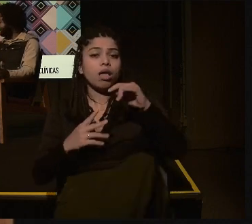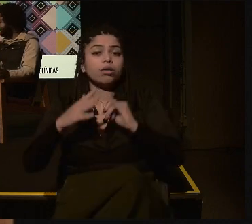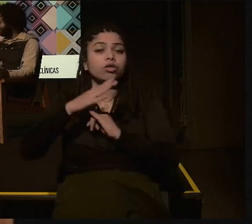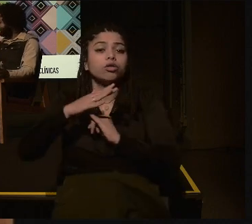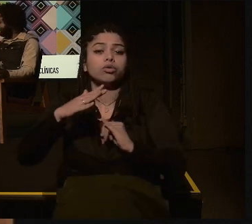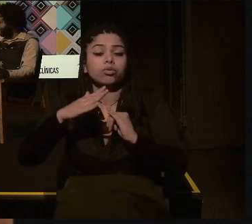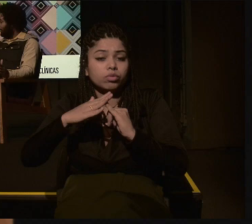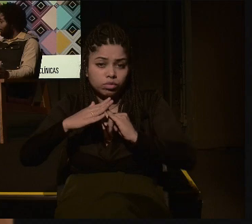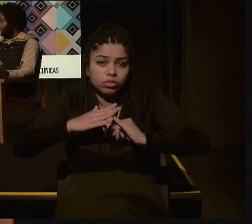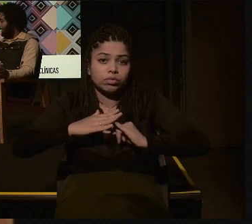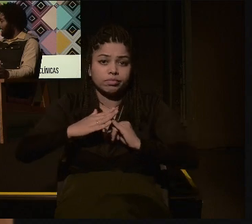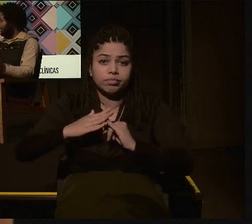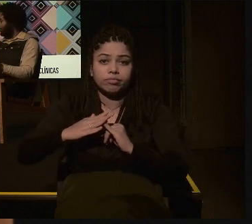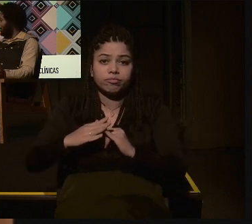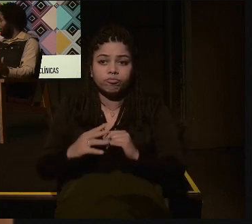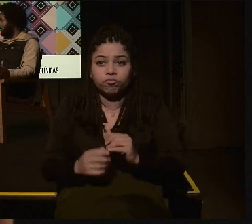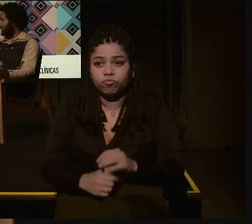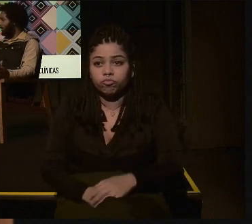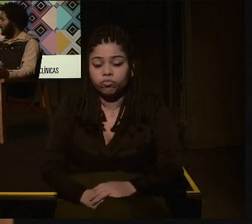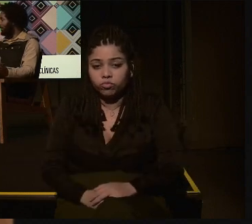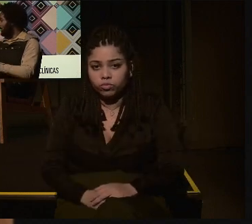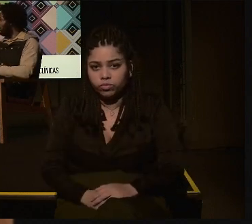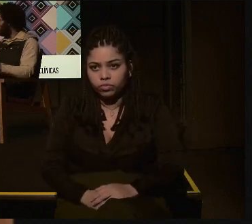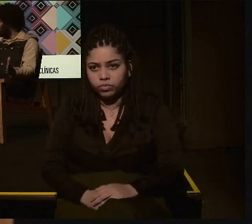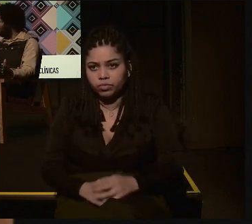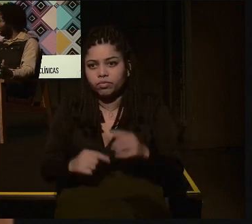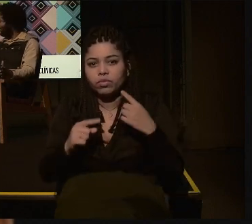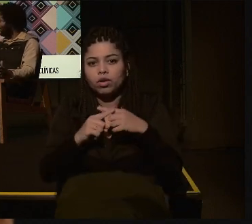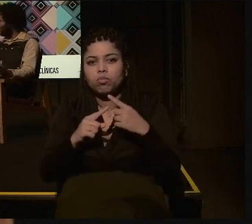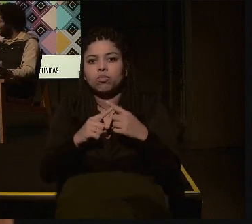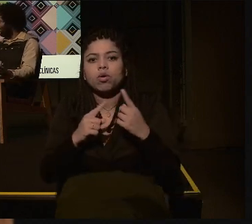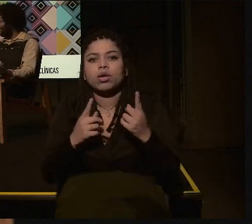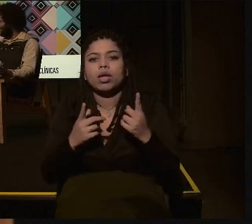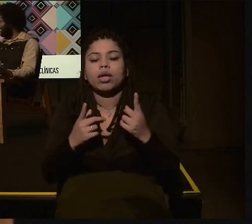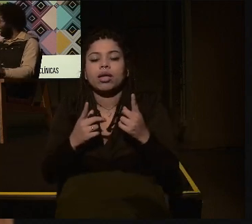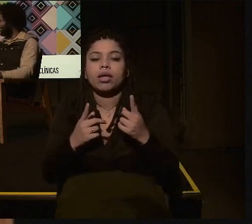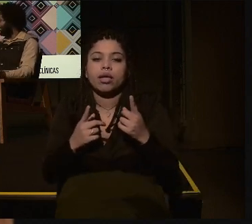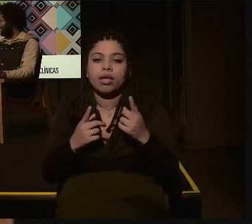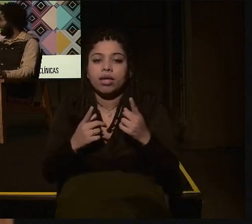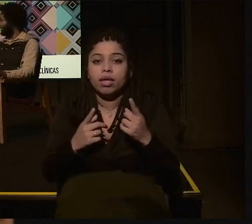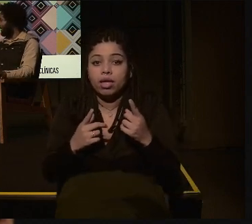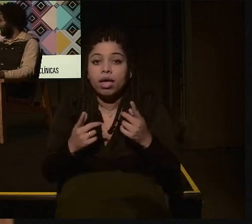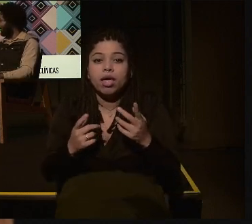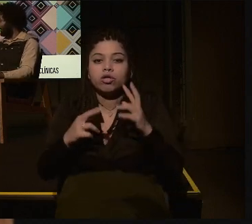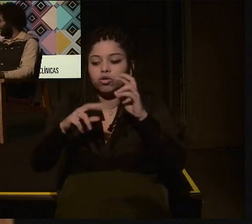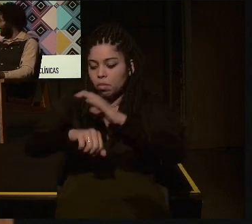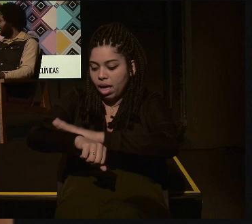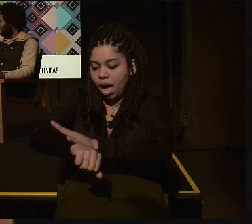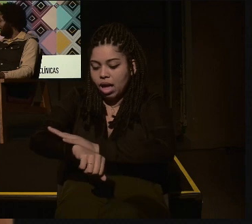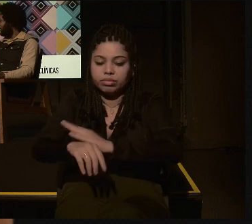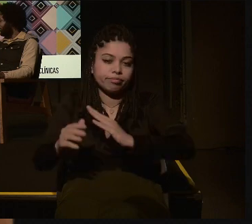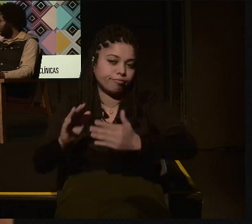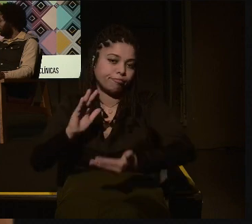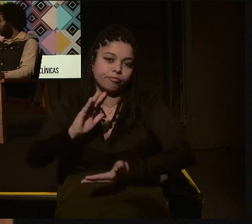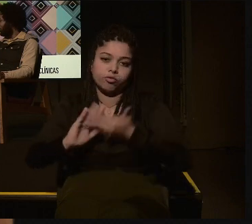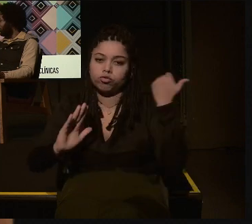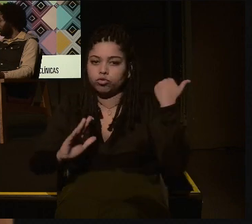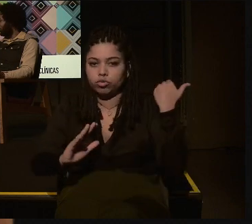institucionalização. A Suprema Corte dos Estados Unidos derrubou o critério racial